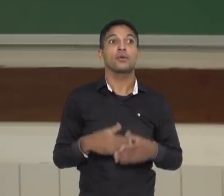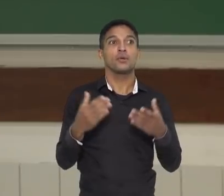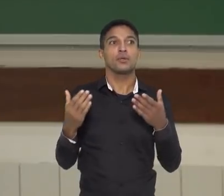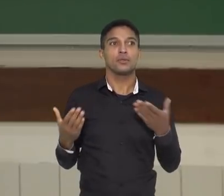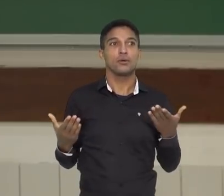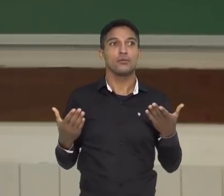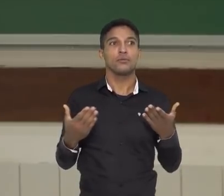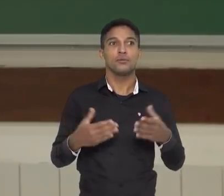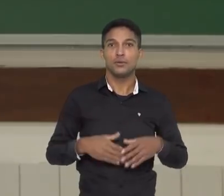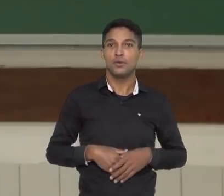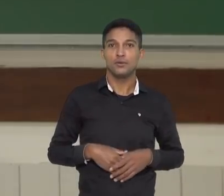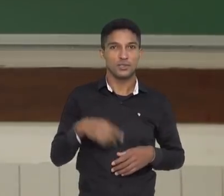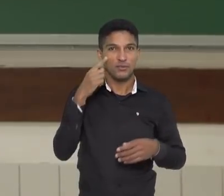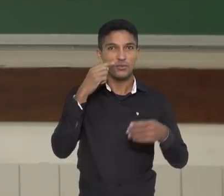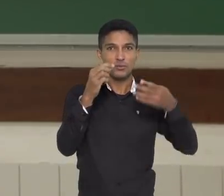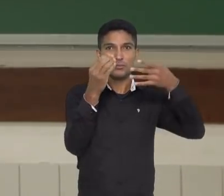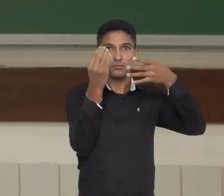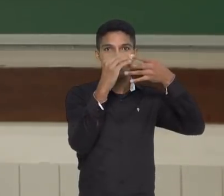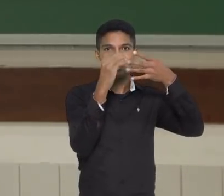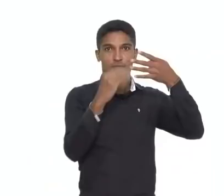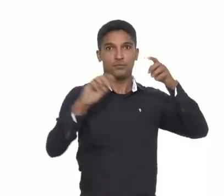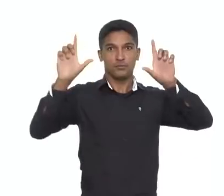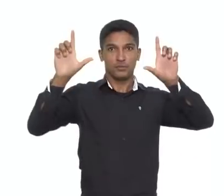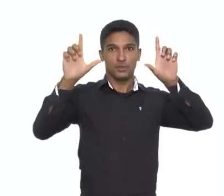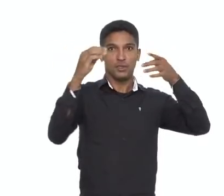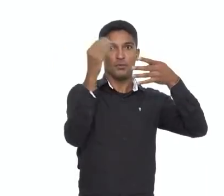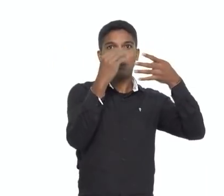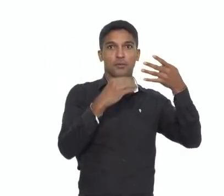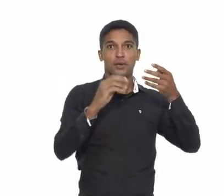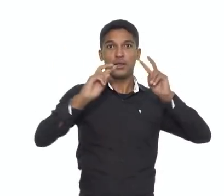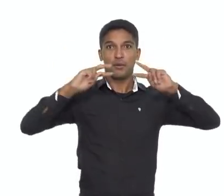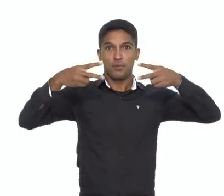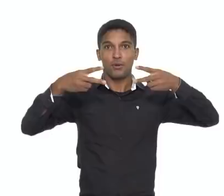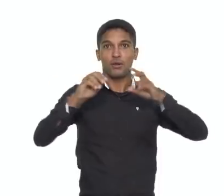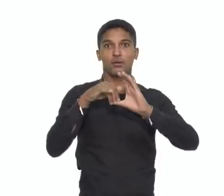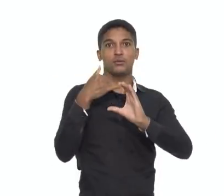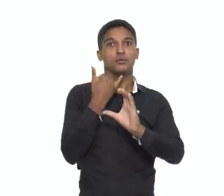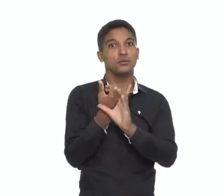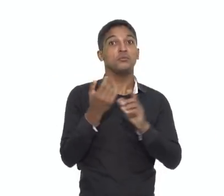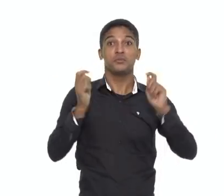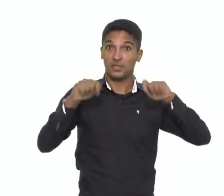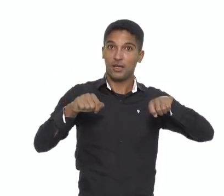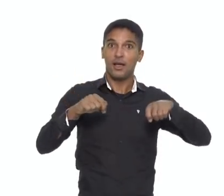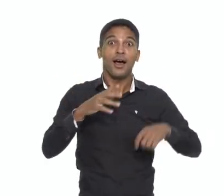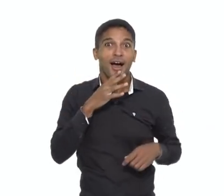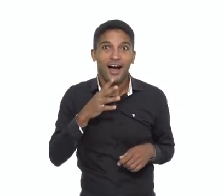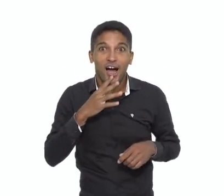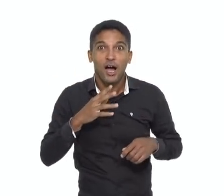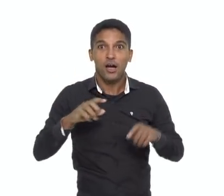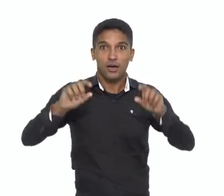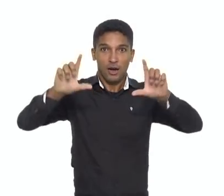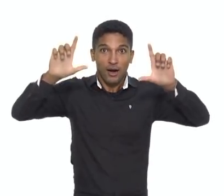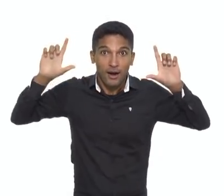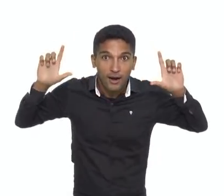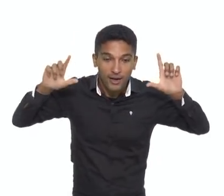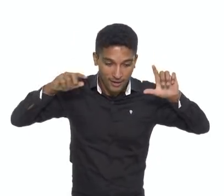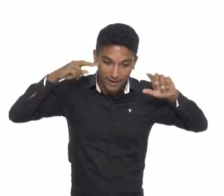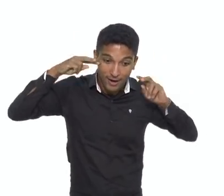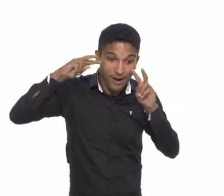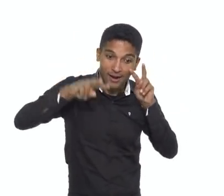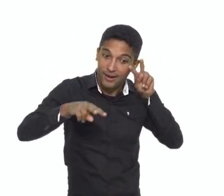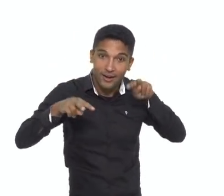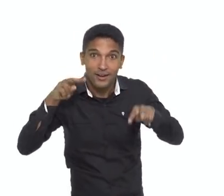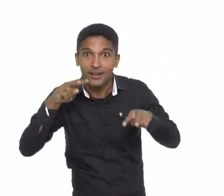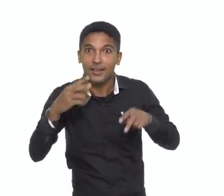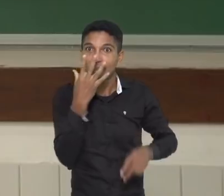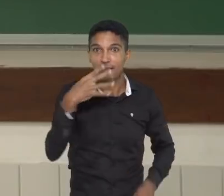trecho aqui nessa aula. Então, vocês podem acessar o YouTube e conhecer mais sobre essa adaptação